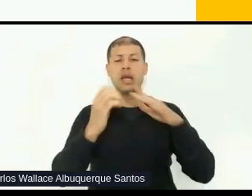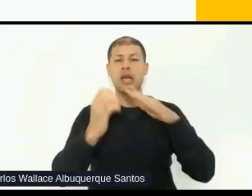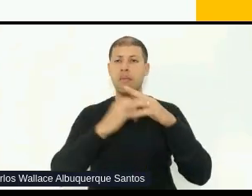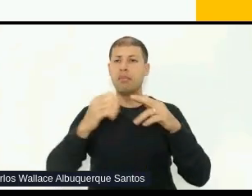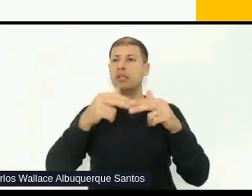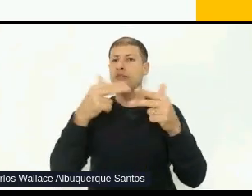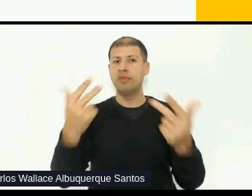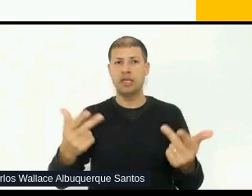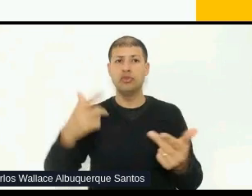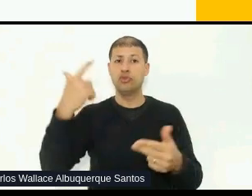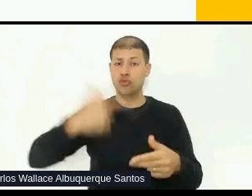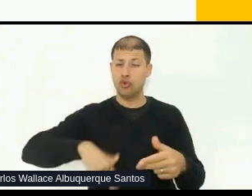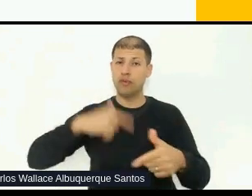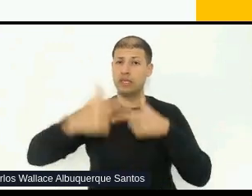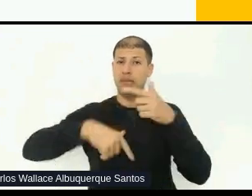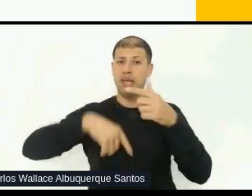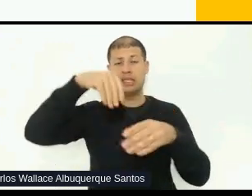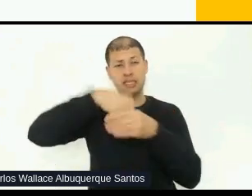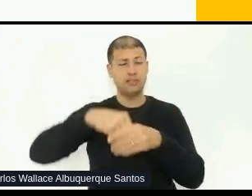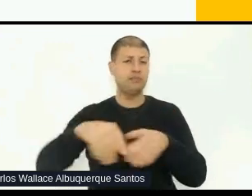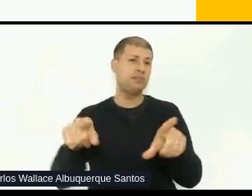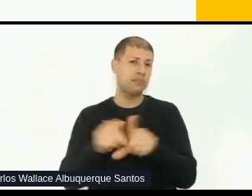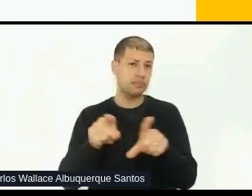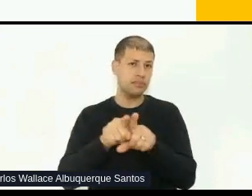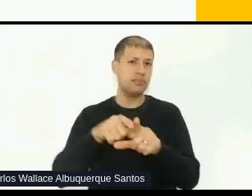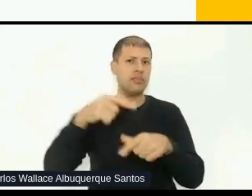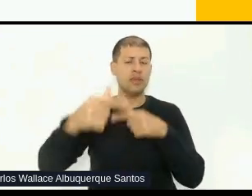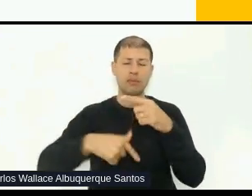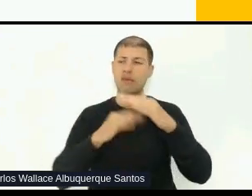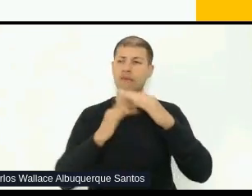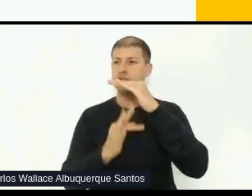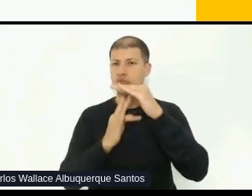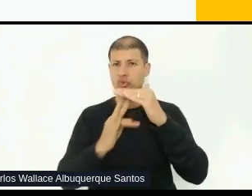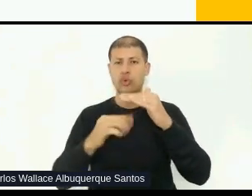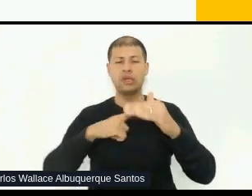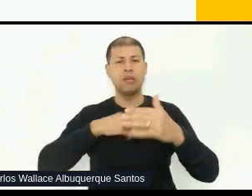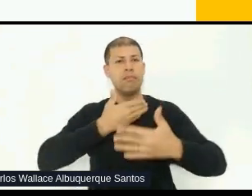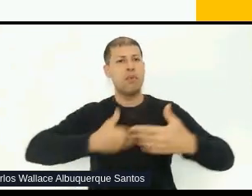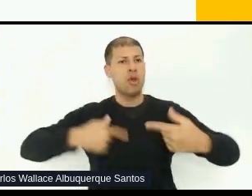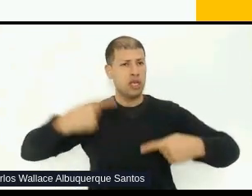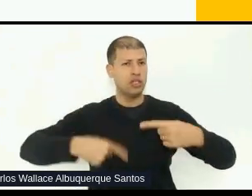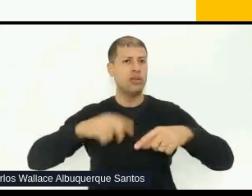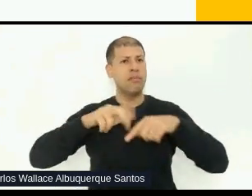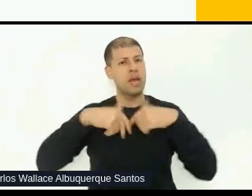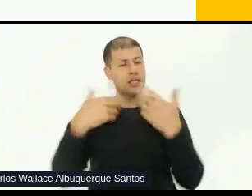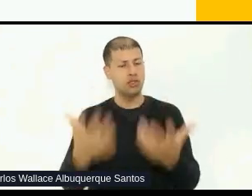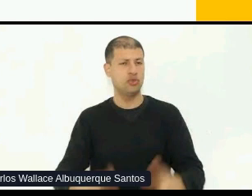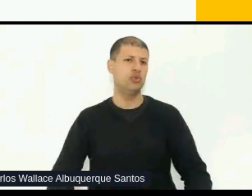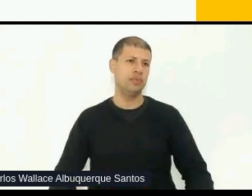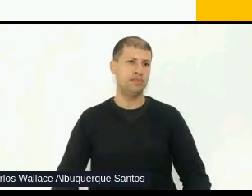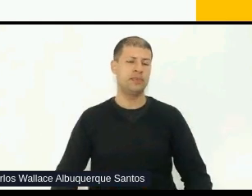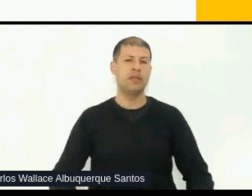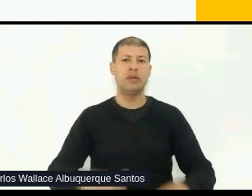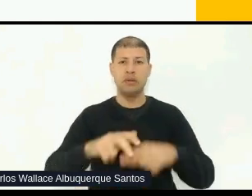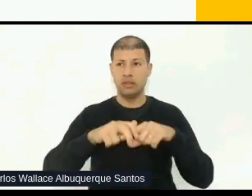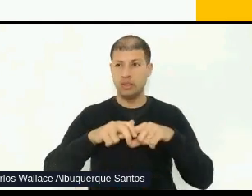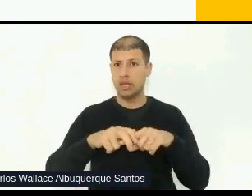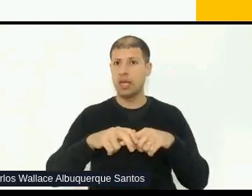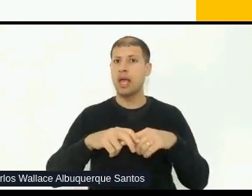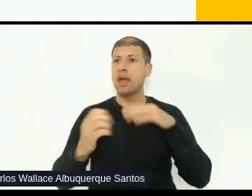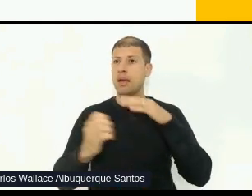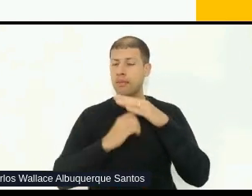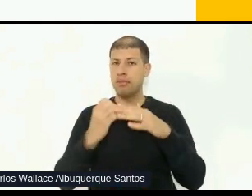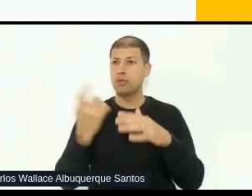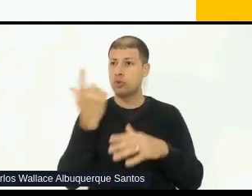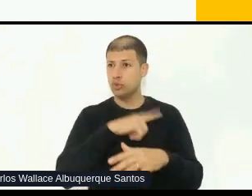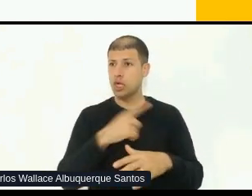tenho que trabalhar internamente também, eu tenho que trabalhar meus fornecedores, ter políticas para isso. Né? Mas com isso a empresa ganha em valor de mercado, com